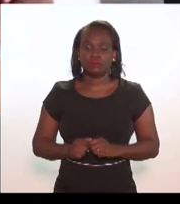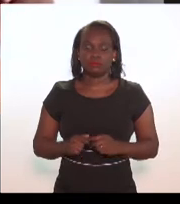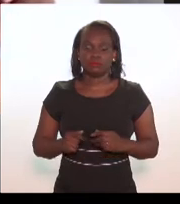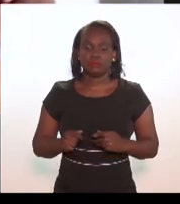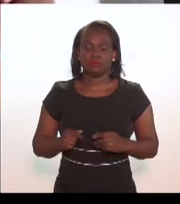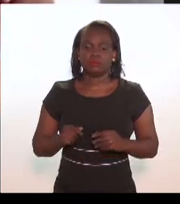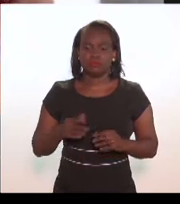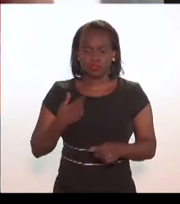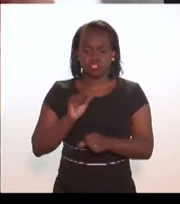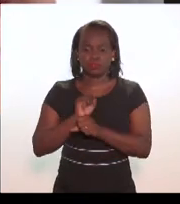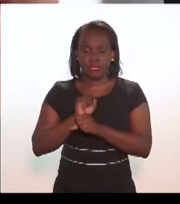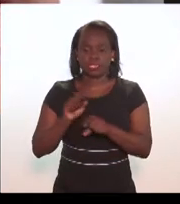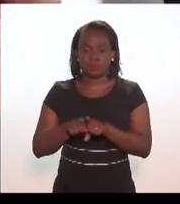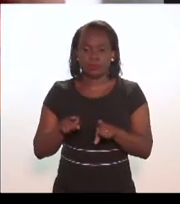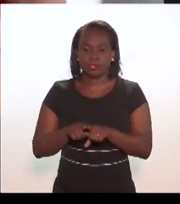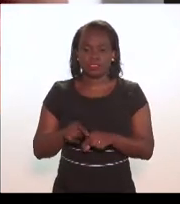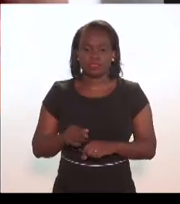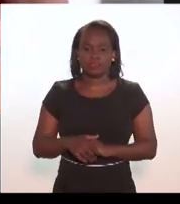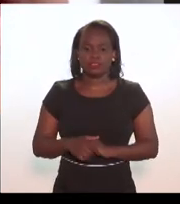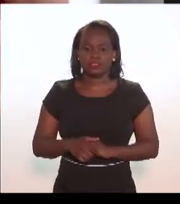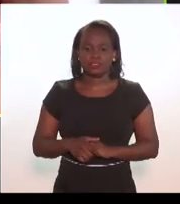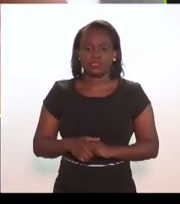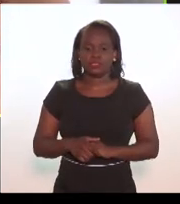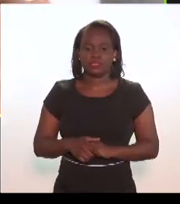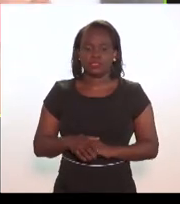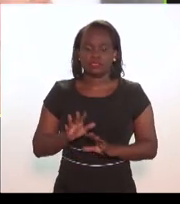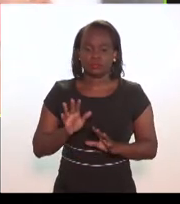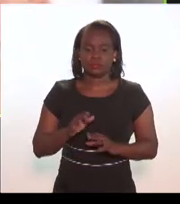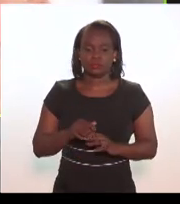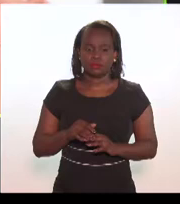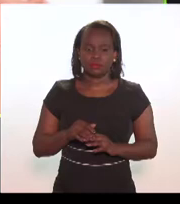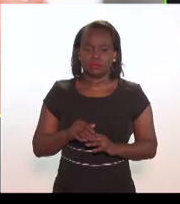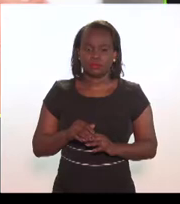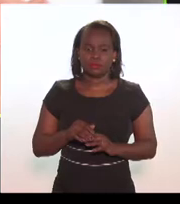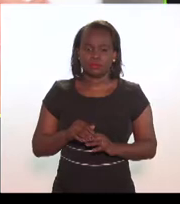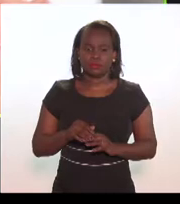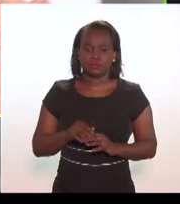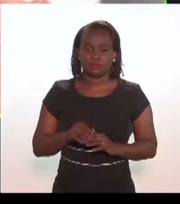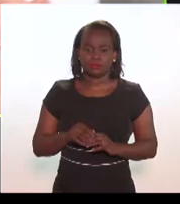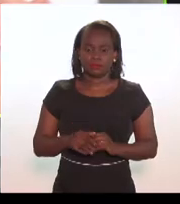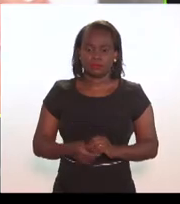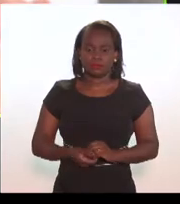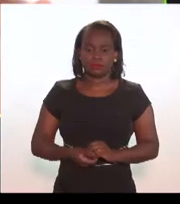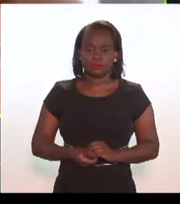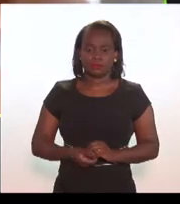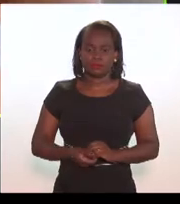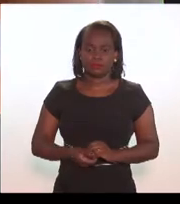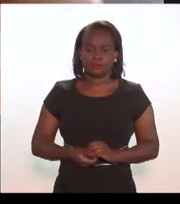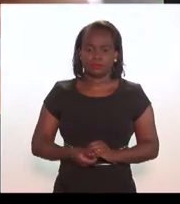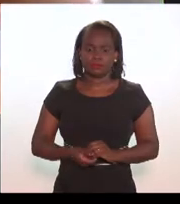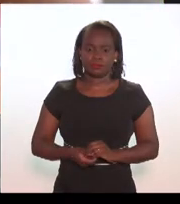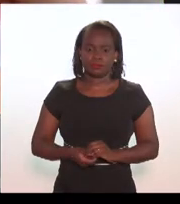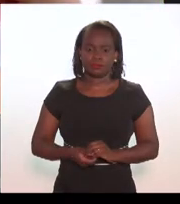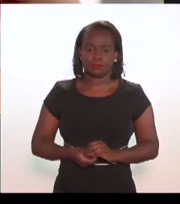ajuste na semana que a gente tinha que falar. Vou aguardar também. O Pérez, o secretário está aqui.